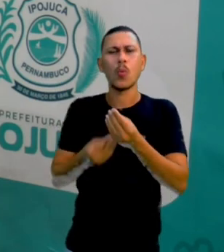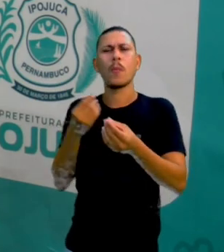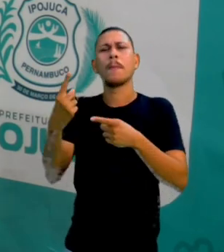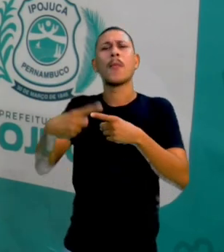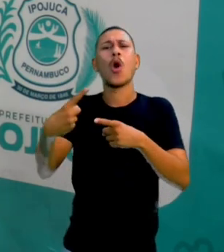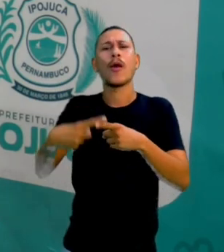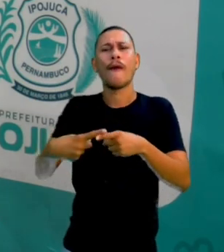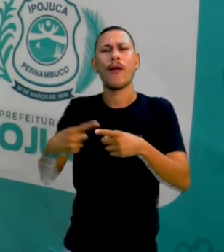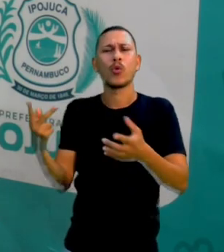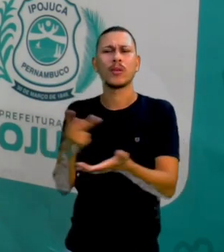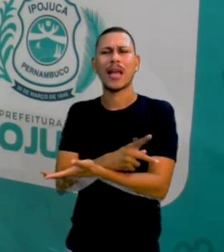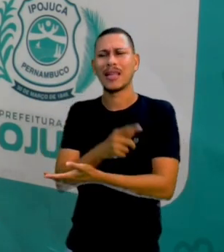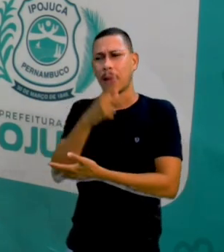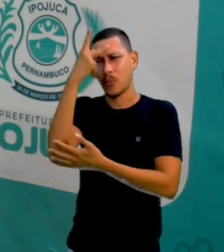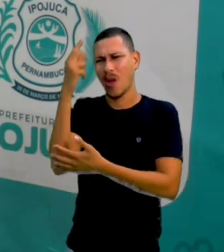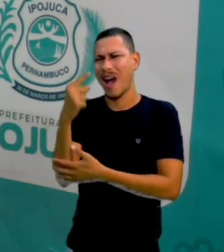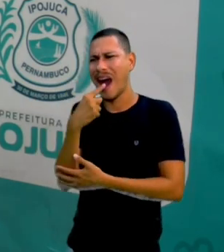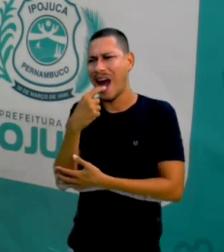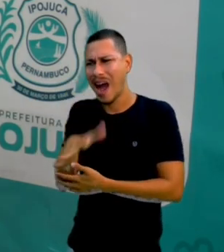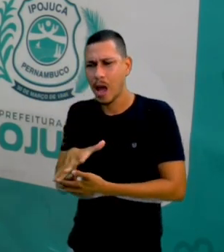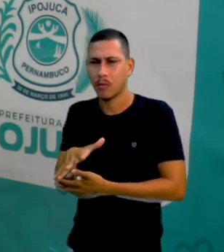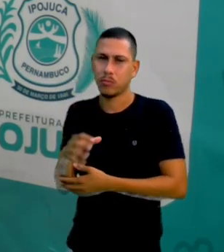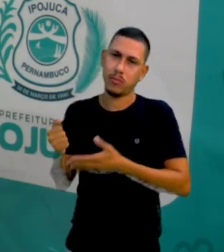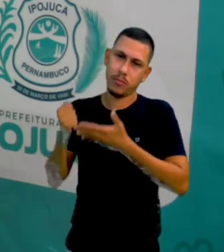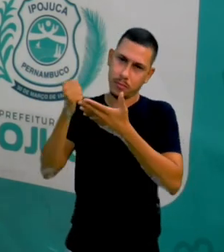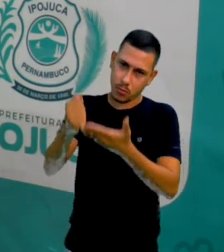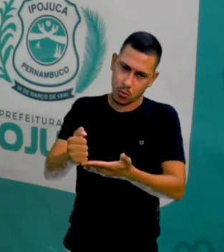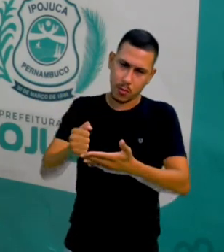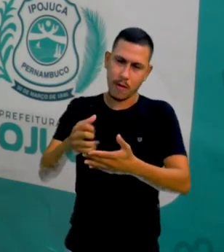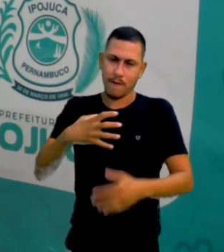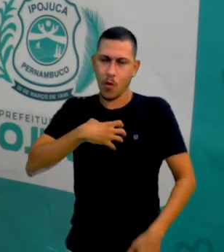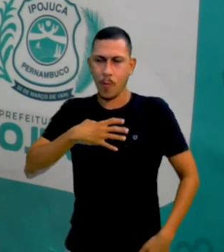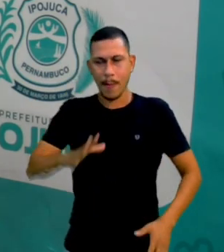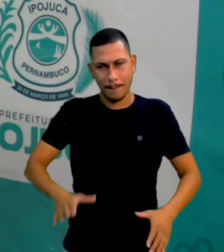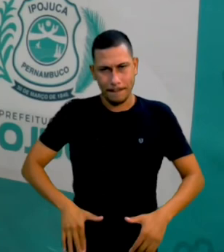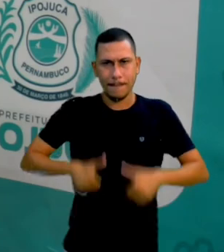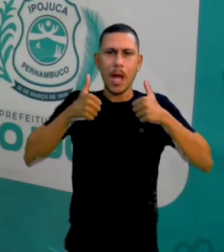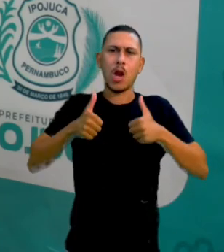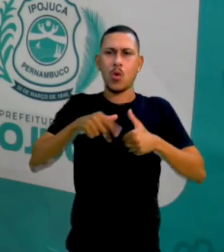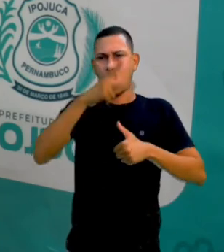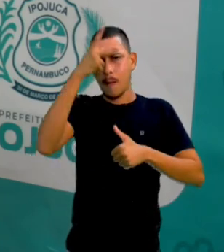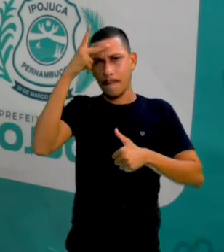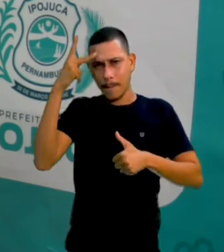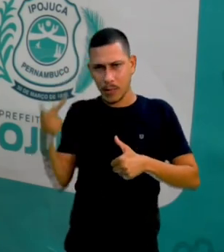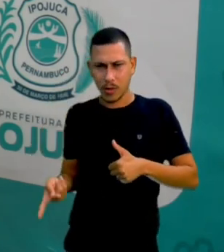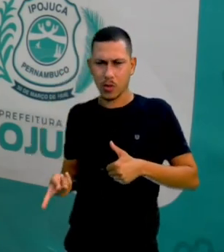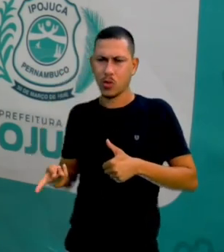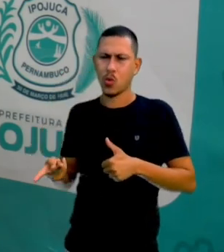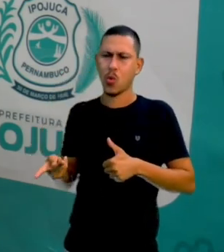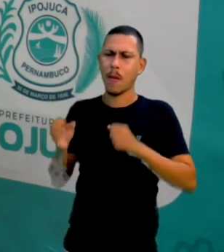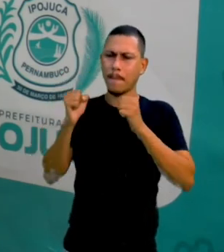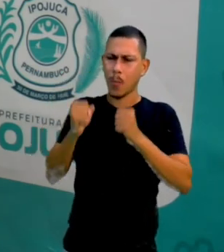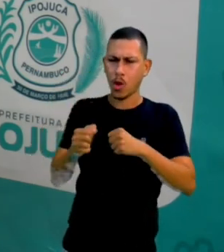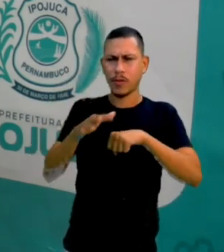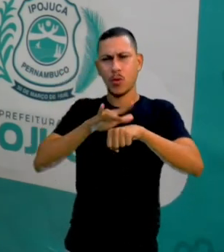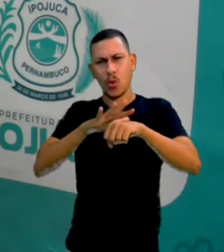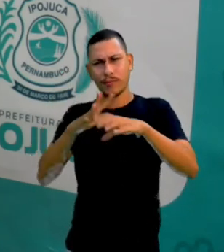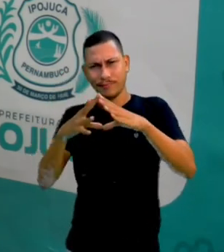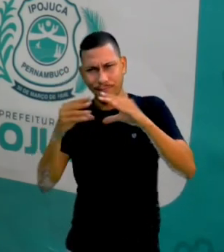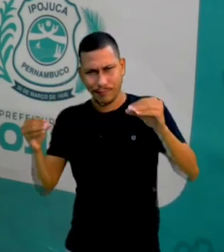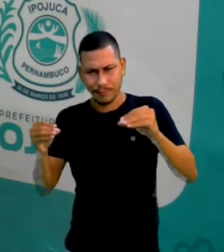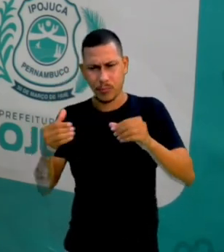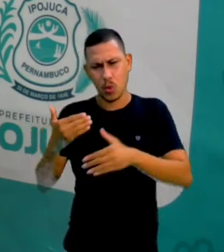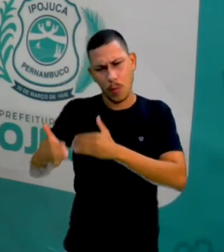motivos que levaram ela ali e tentar contornar essa situação para que ela saia de forma tranquila